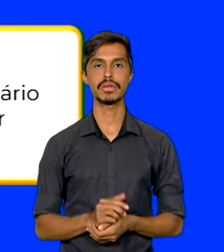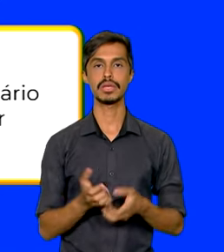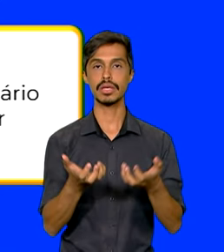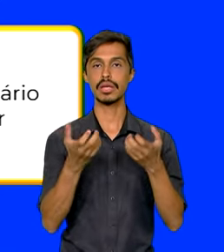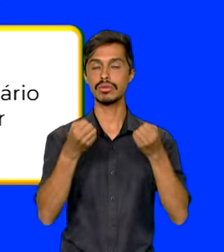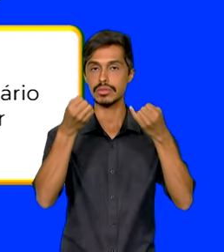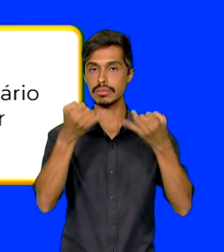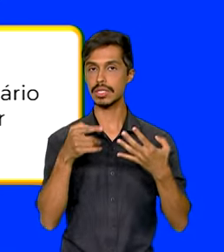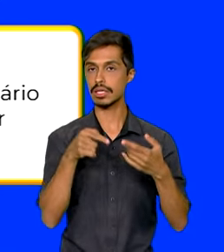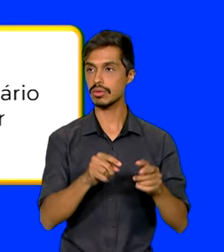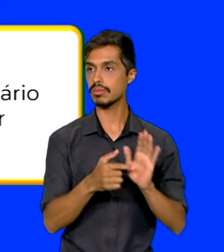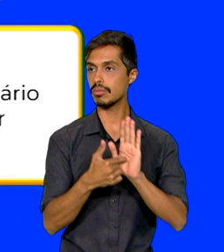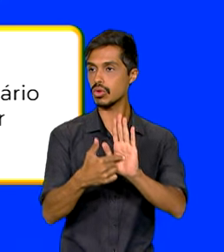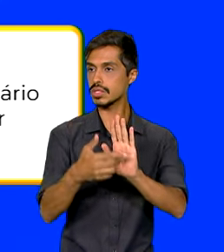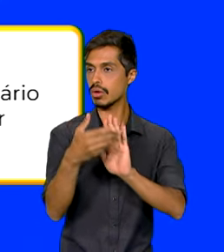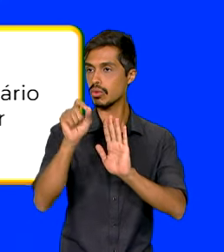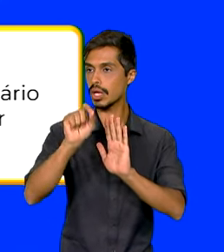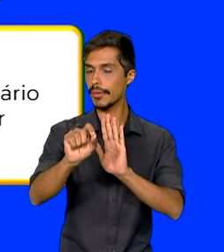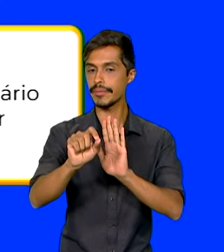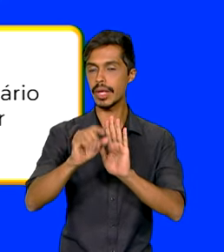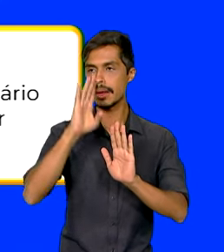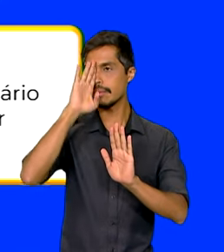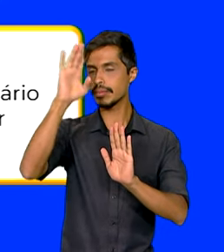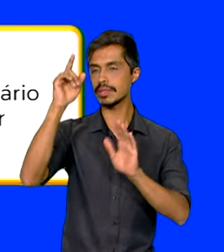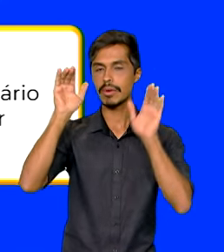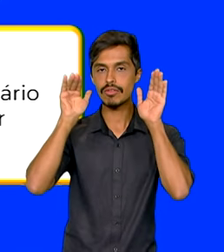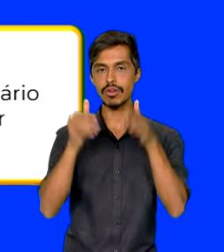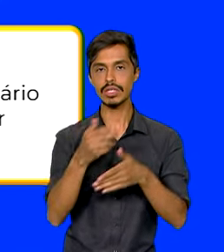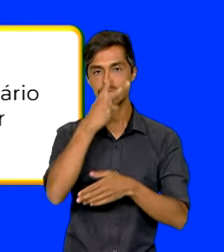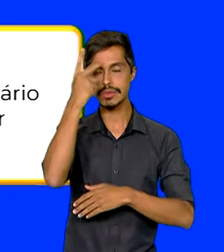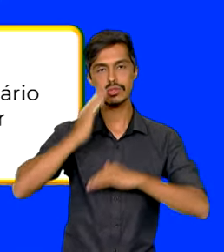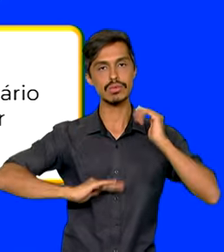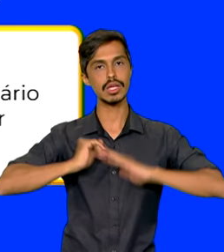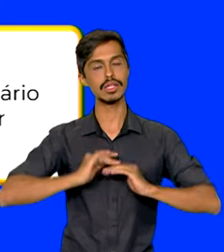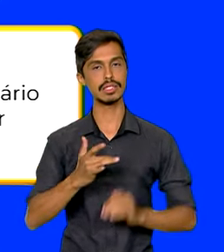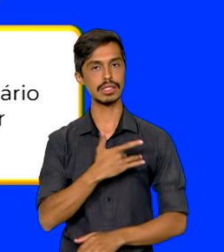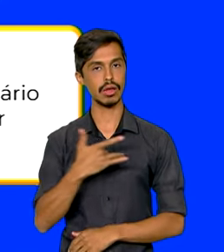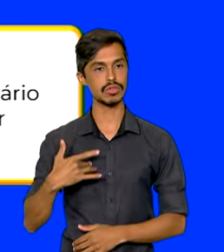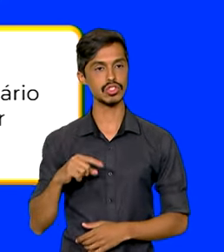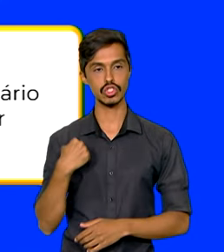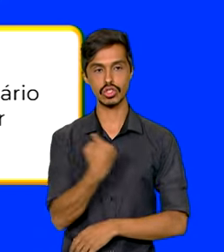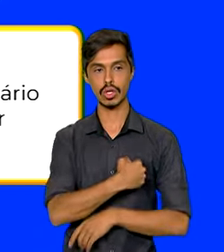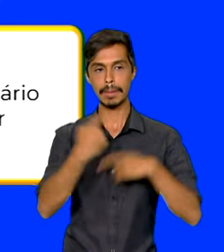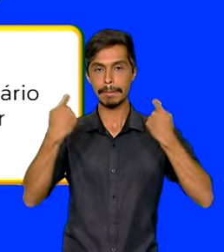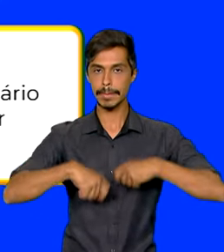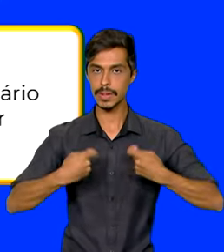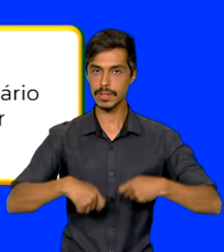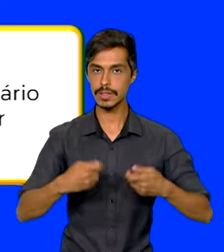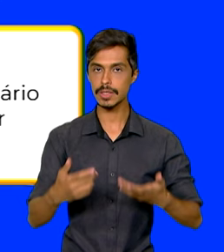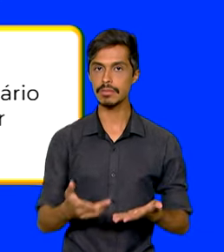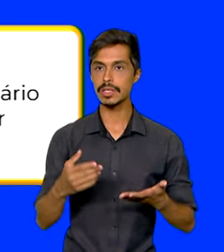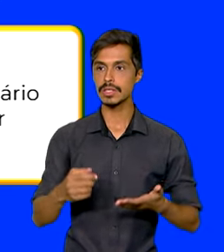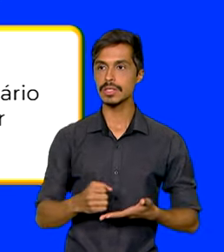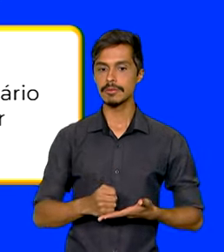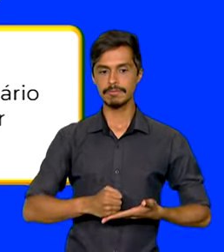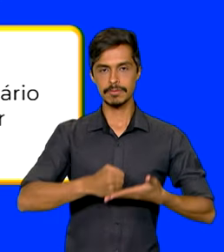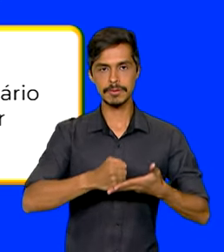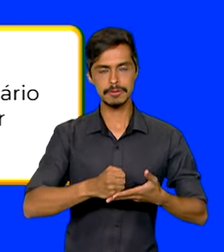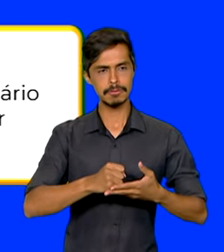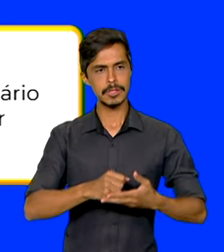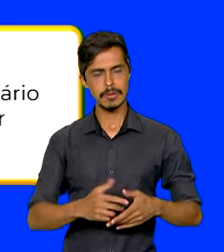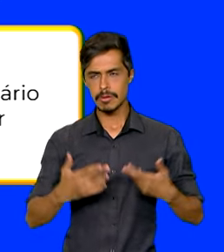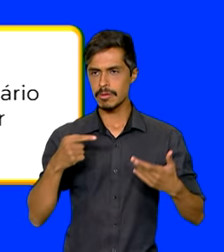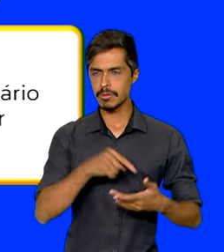destaque, principalmente pensando nos profissionais de saúde, profissionais a quem devemos a resistência em tempos